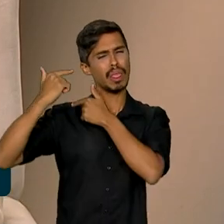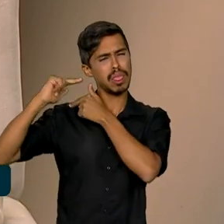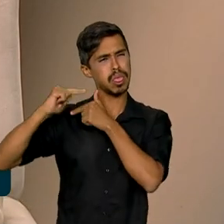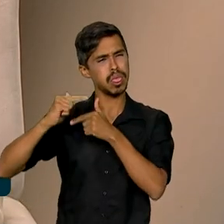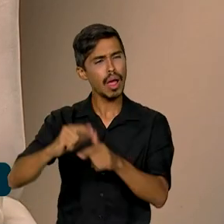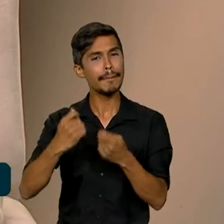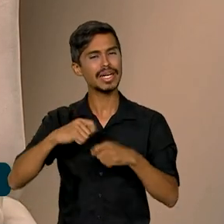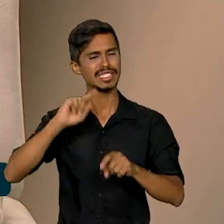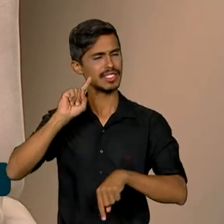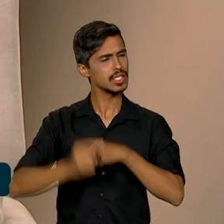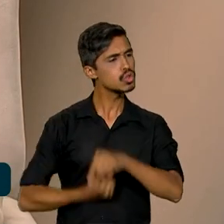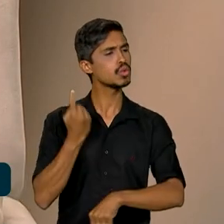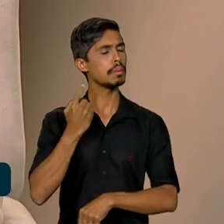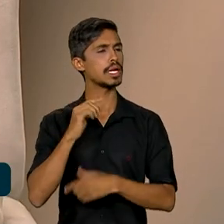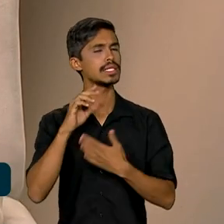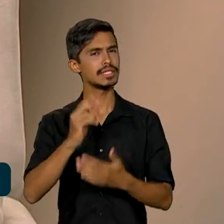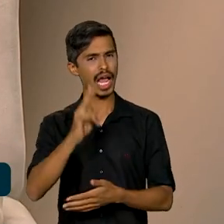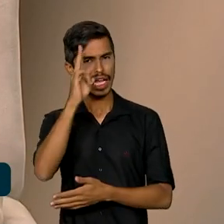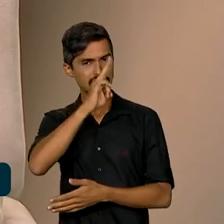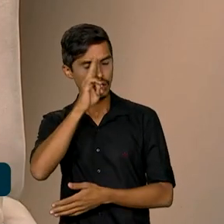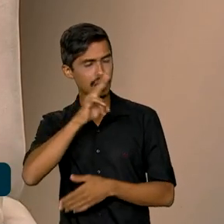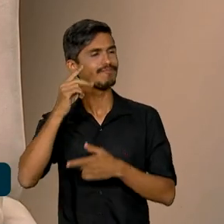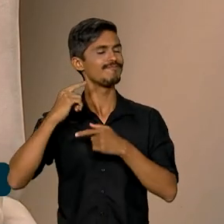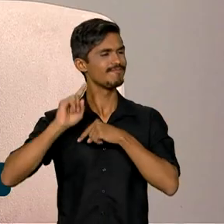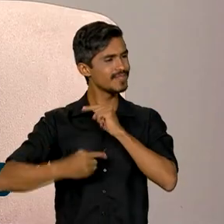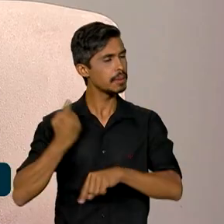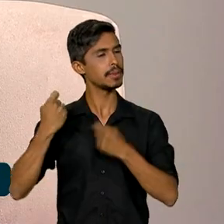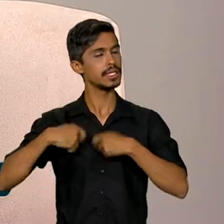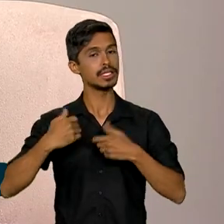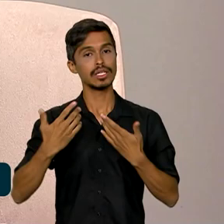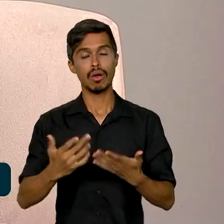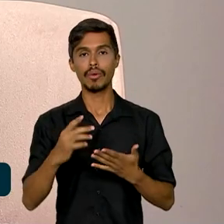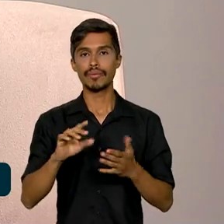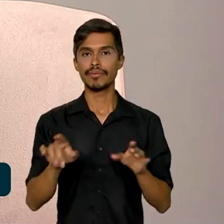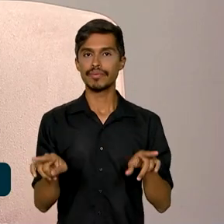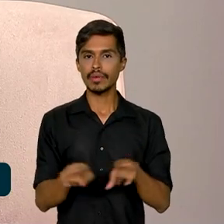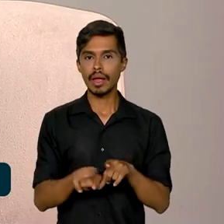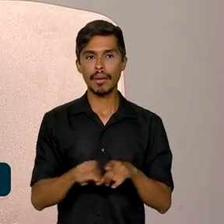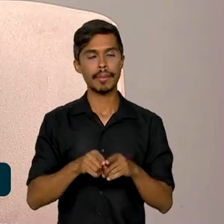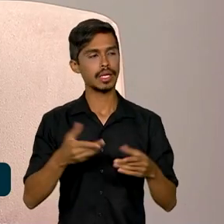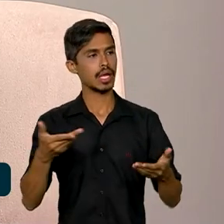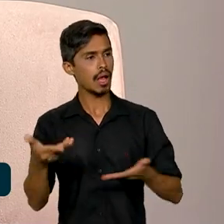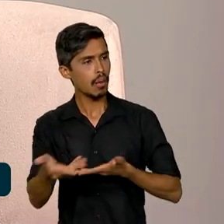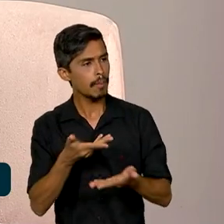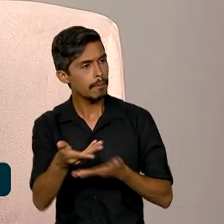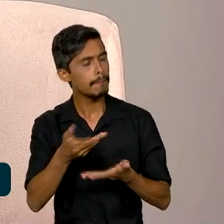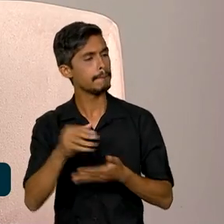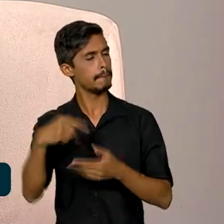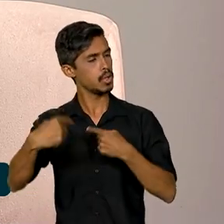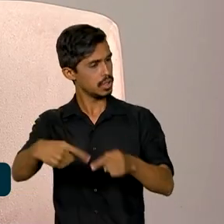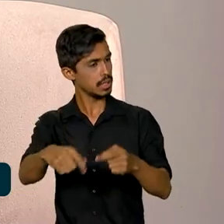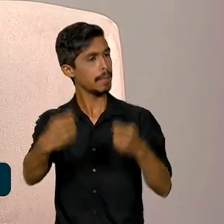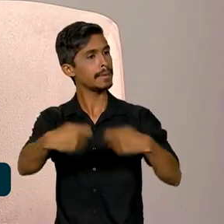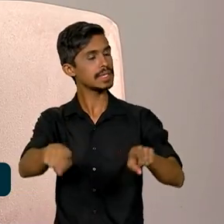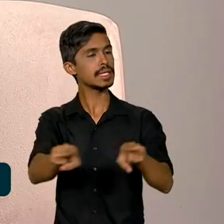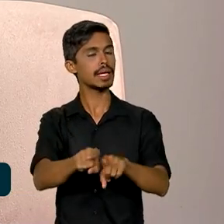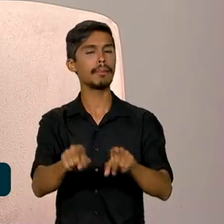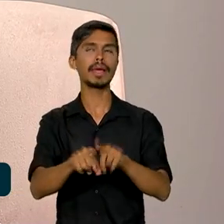precisa ser superada. Então, além da arena da articulação política, a gente pode